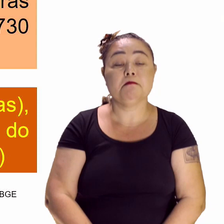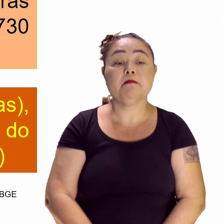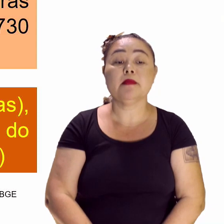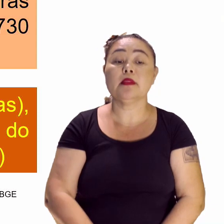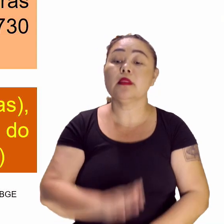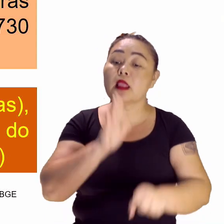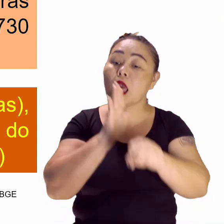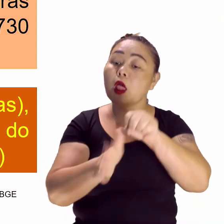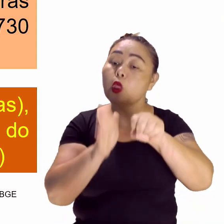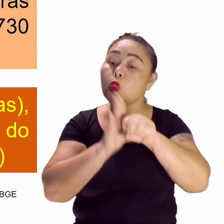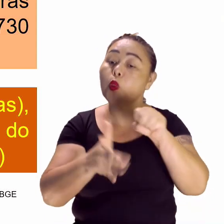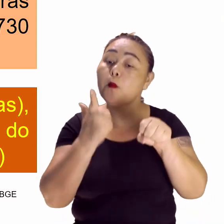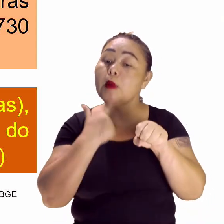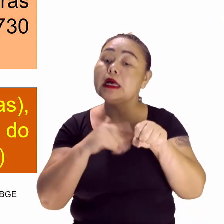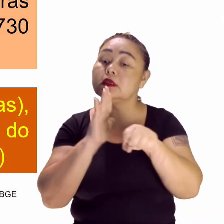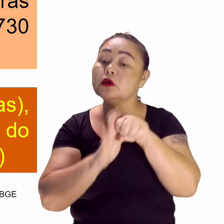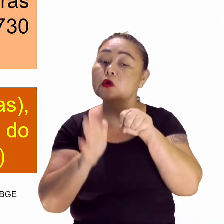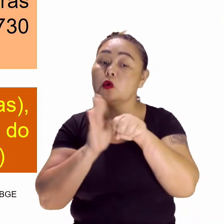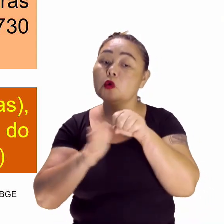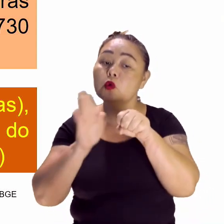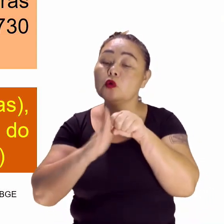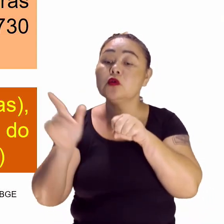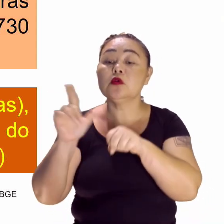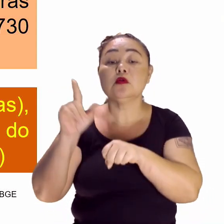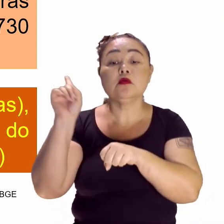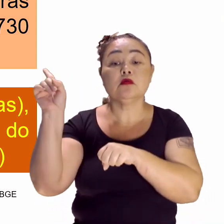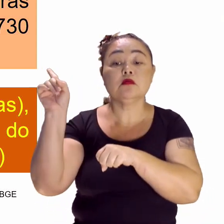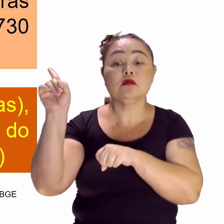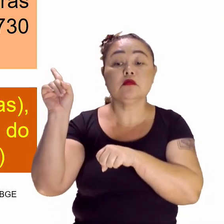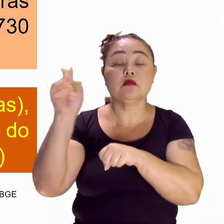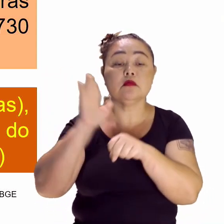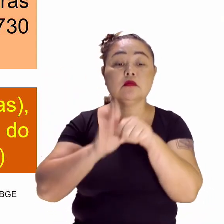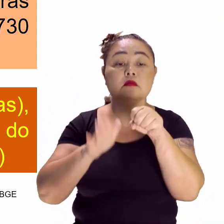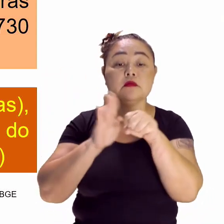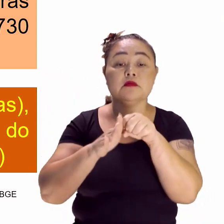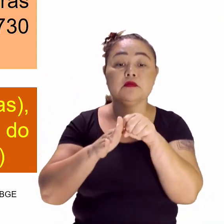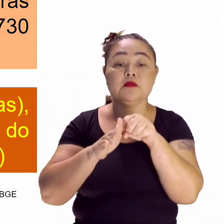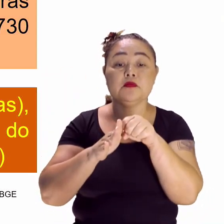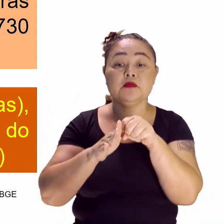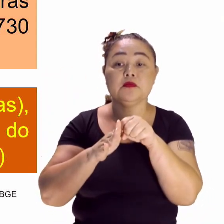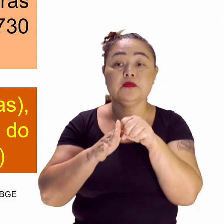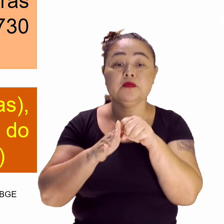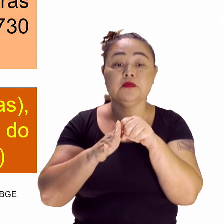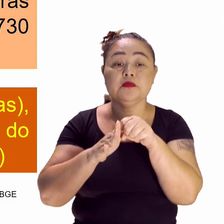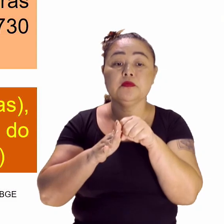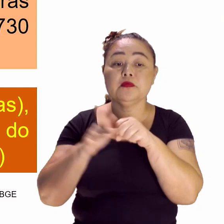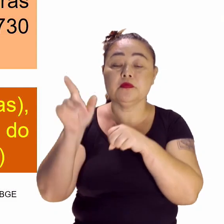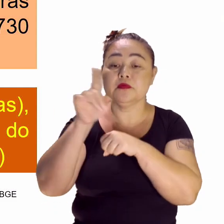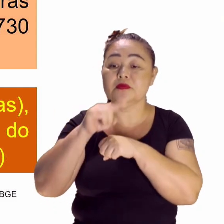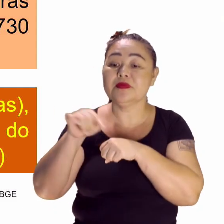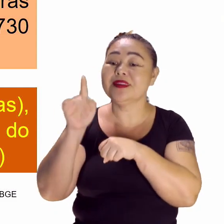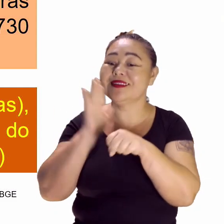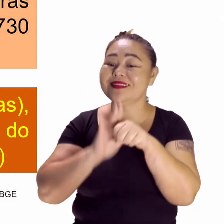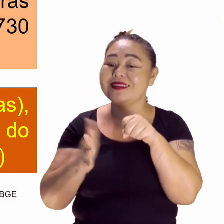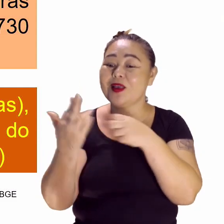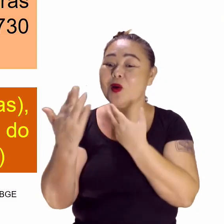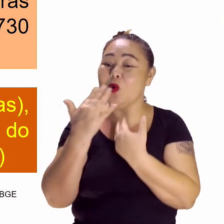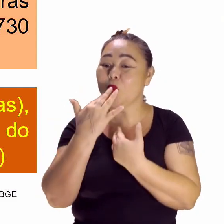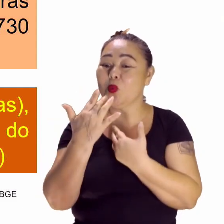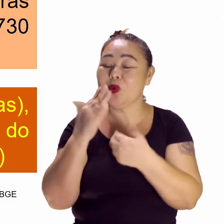e o tomate Olha quem se destaca tá até um colocamos até um vermelhinho aí da cor do tomate